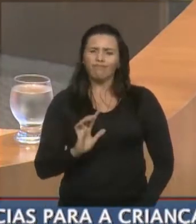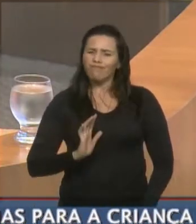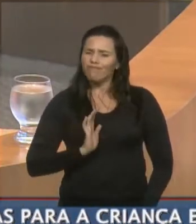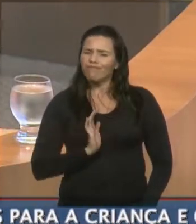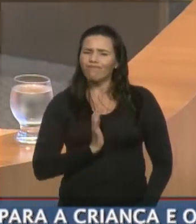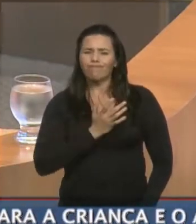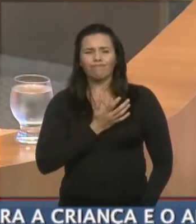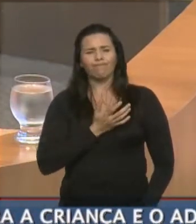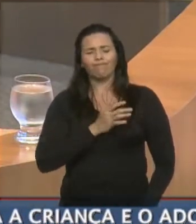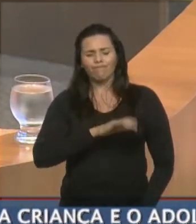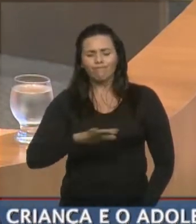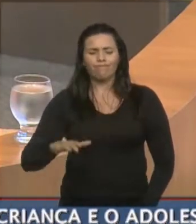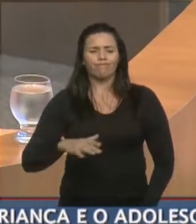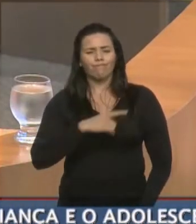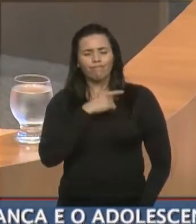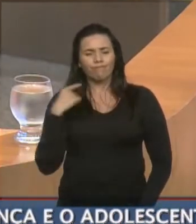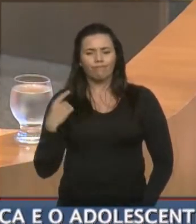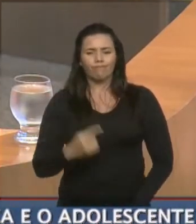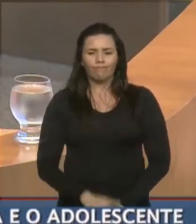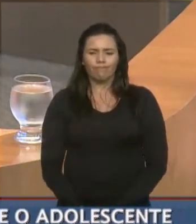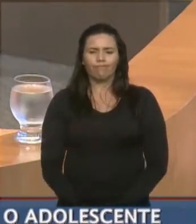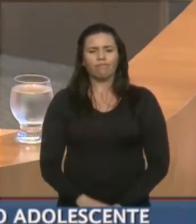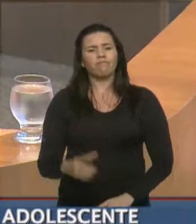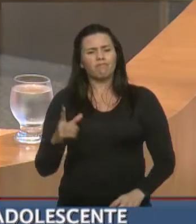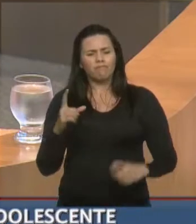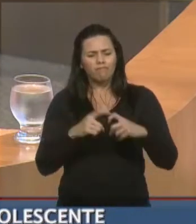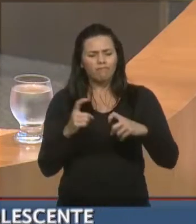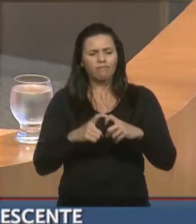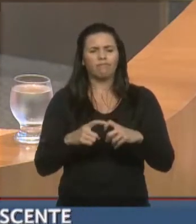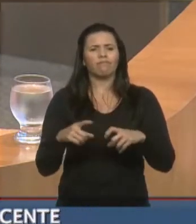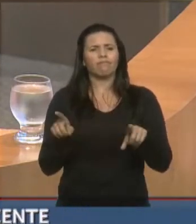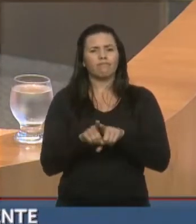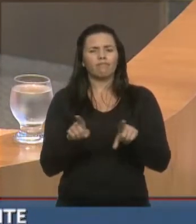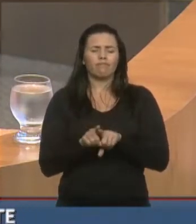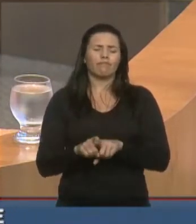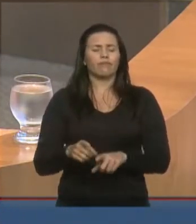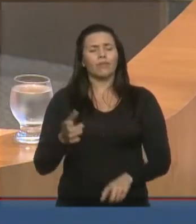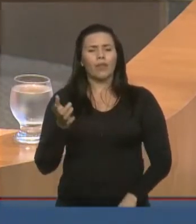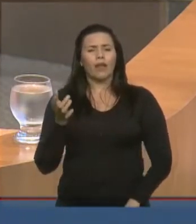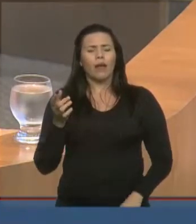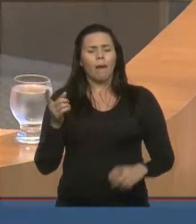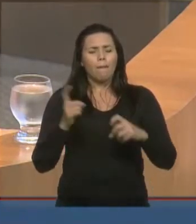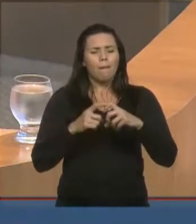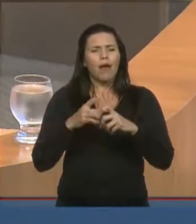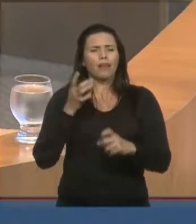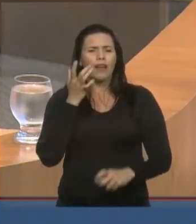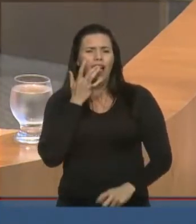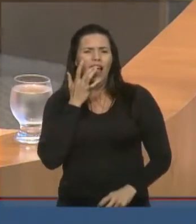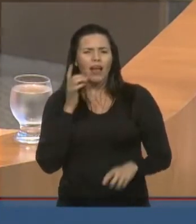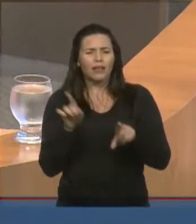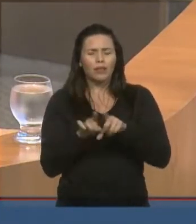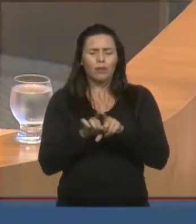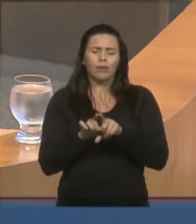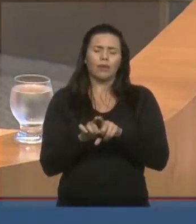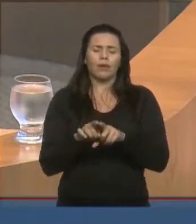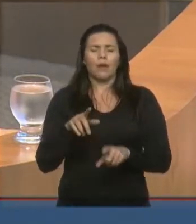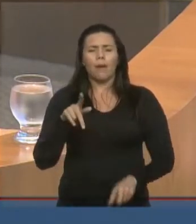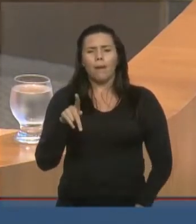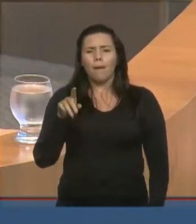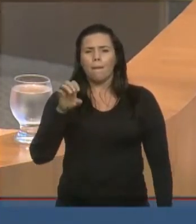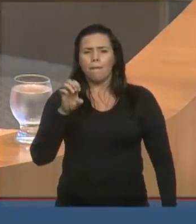através dos peritos criminais maranhenses, médicos legistas e odontolegistas, um pilar basilar para o seu